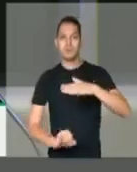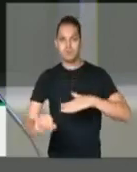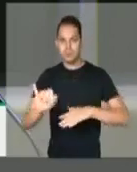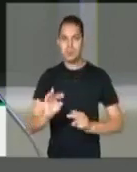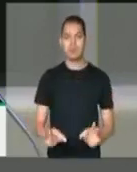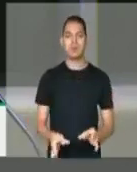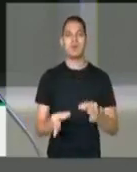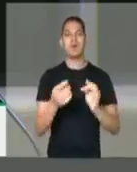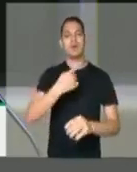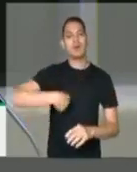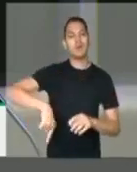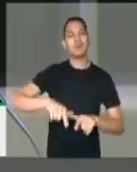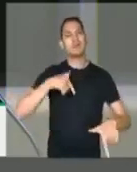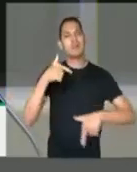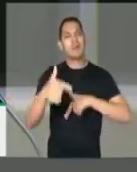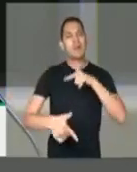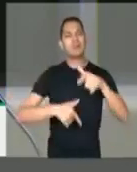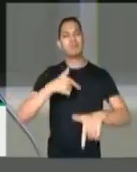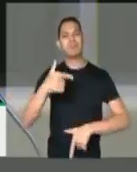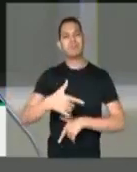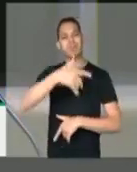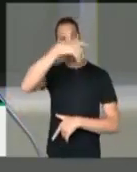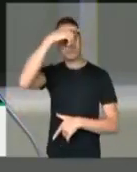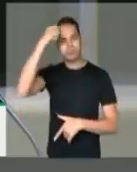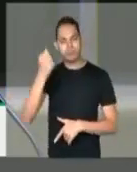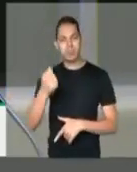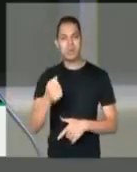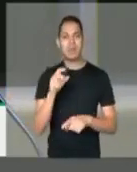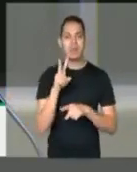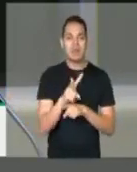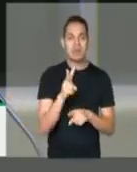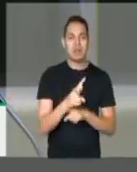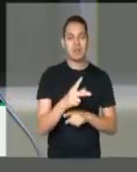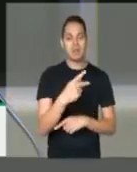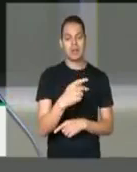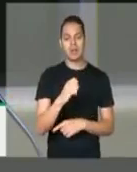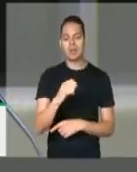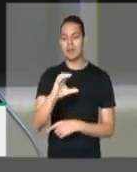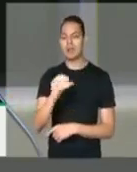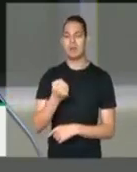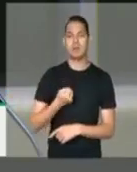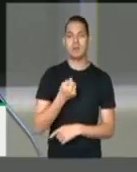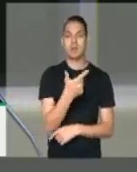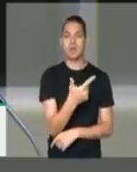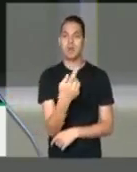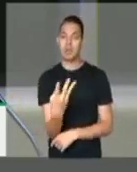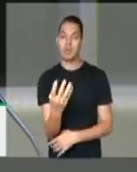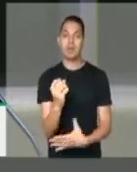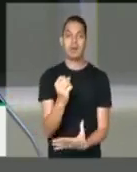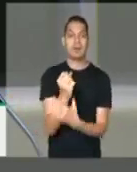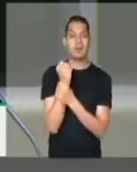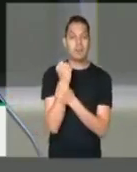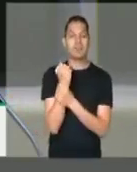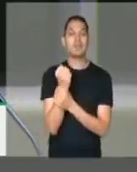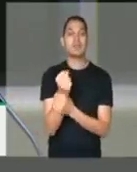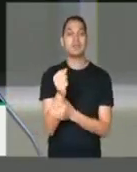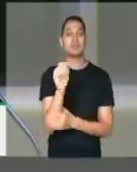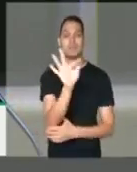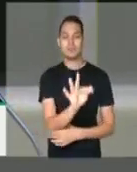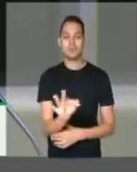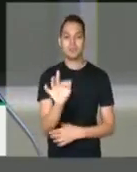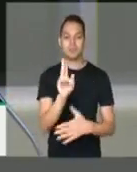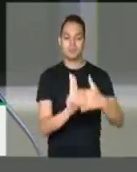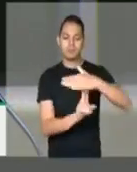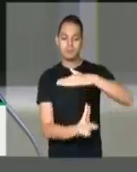trabalhando incansavelmente pela aprovação da PEC 24, para garantir que as nossas universidades tenham autonomia